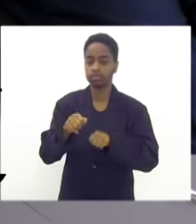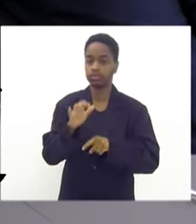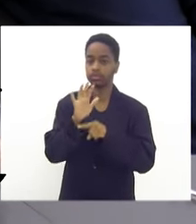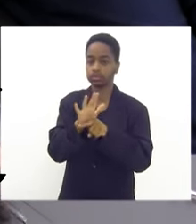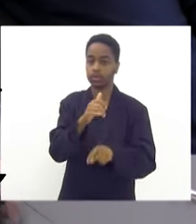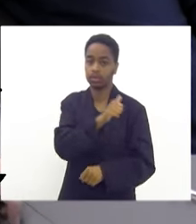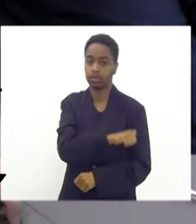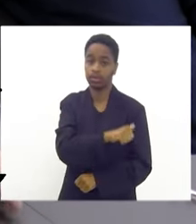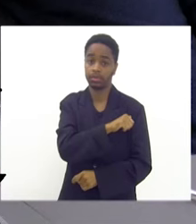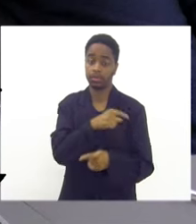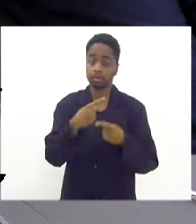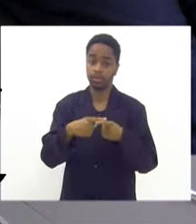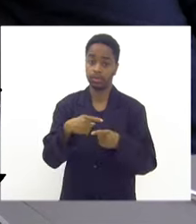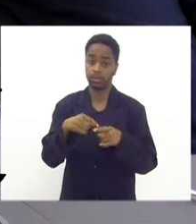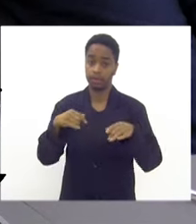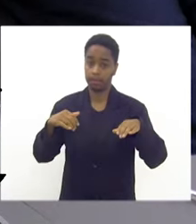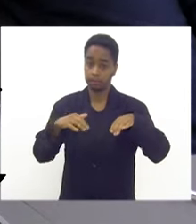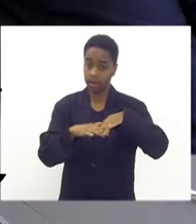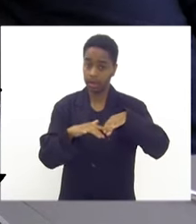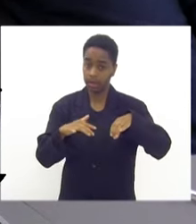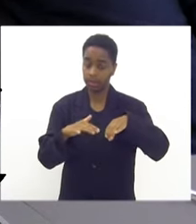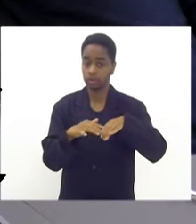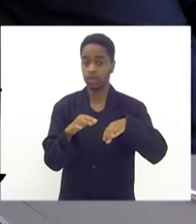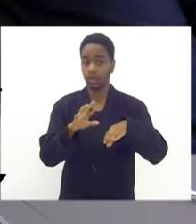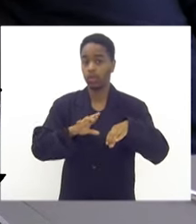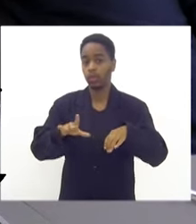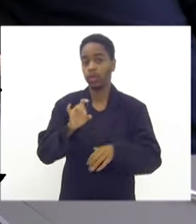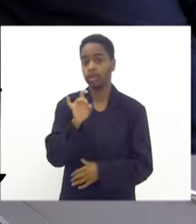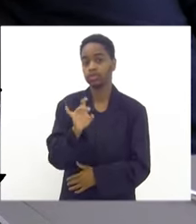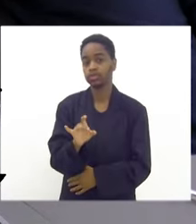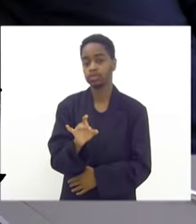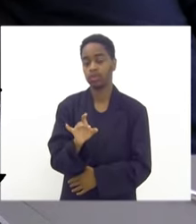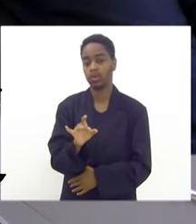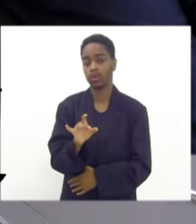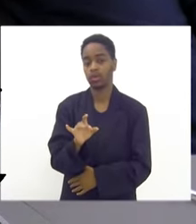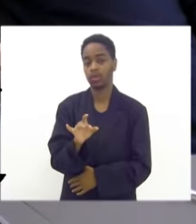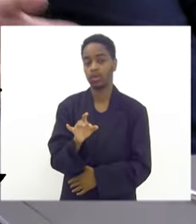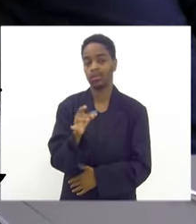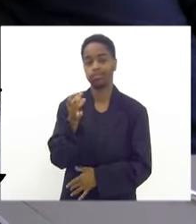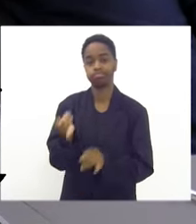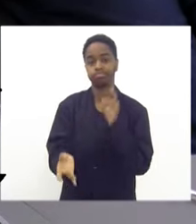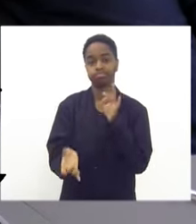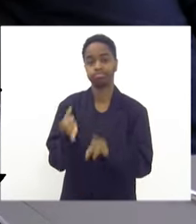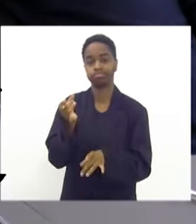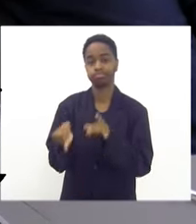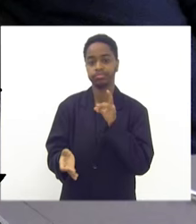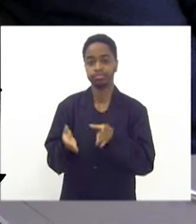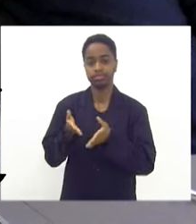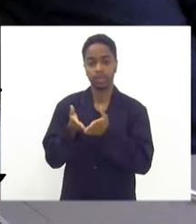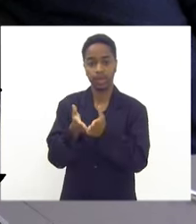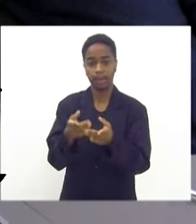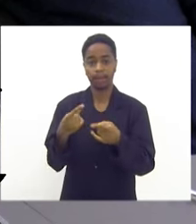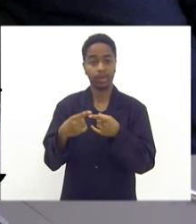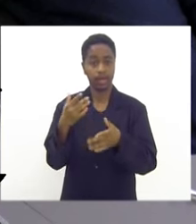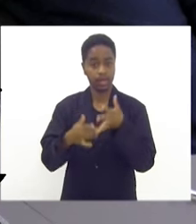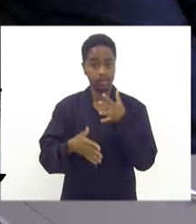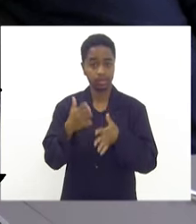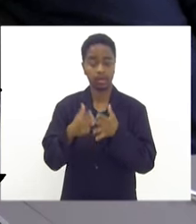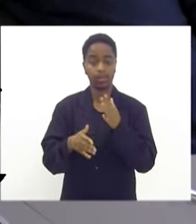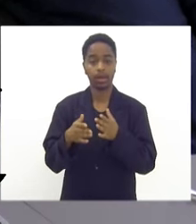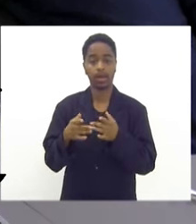né porque a Baia de Guanabara tem sido não só e um cemitério de navios isso atrapalha o calado isso atrapalha a atividade